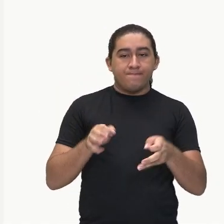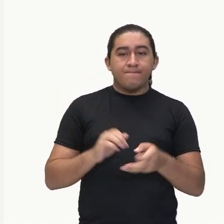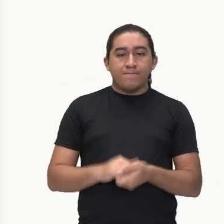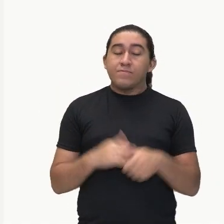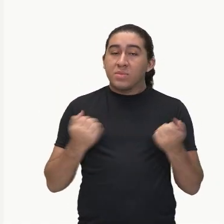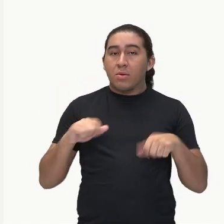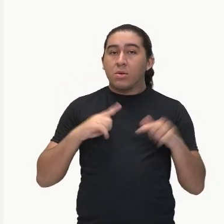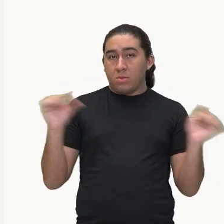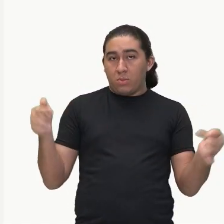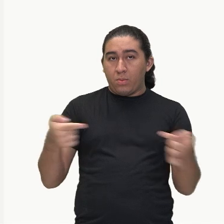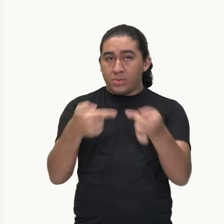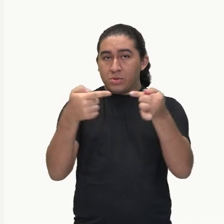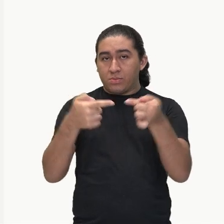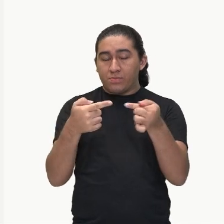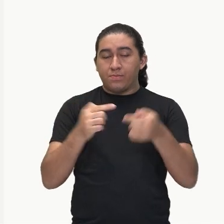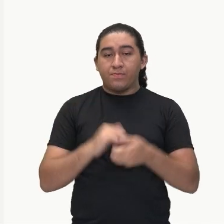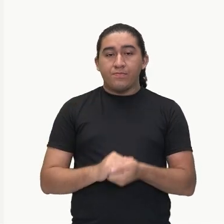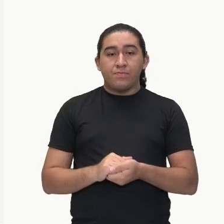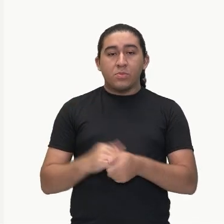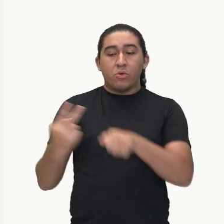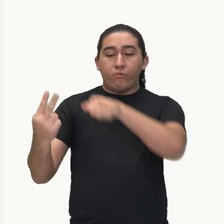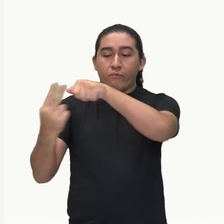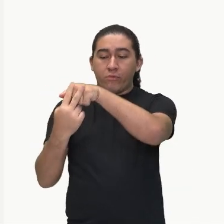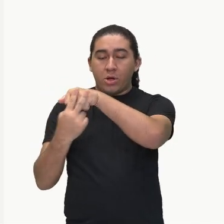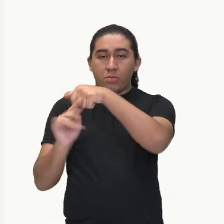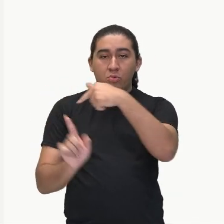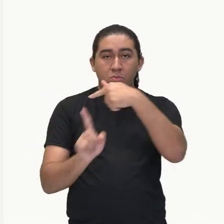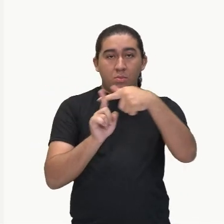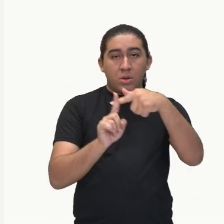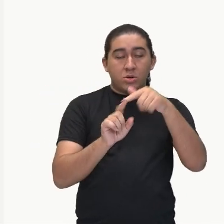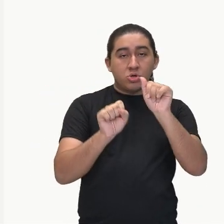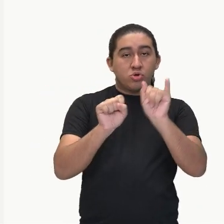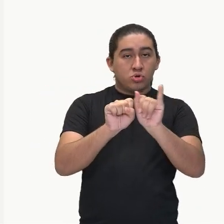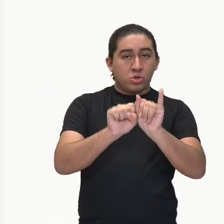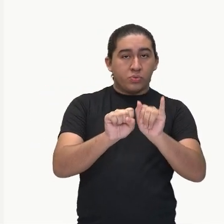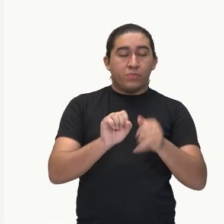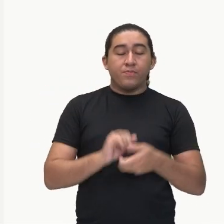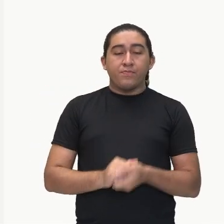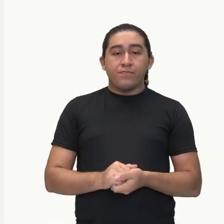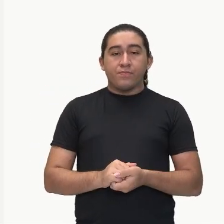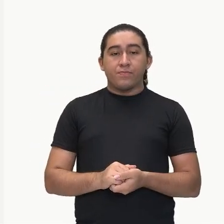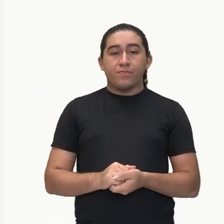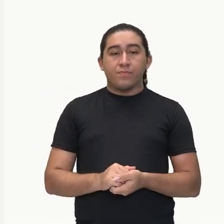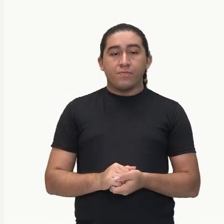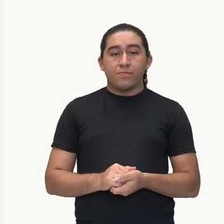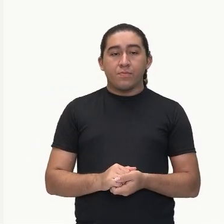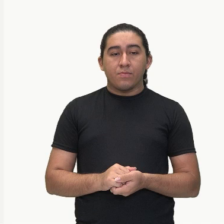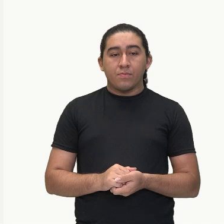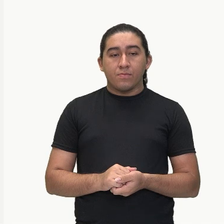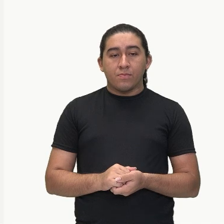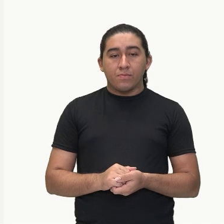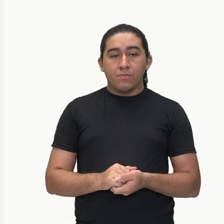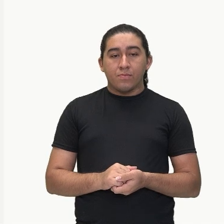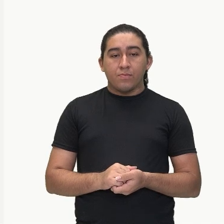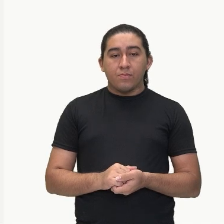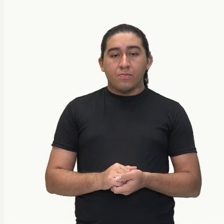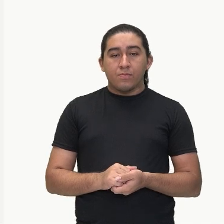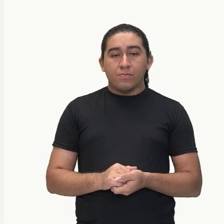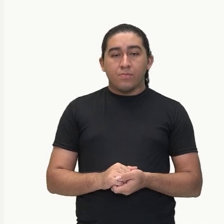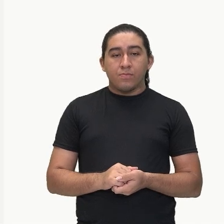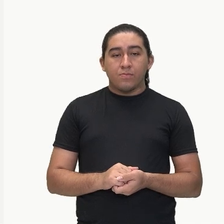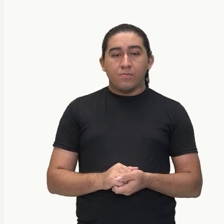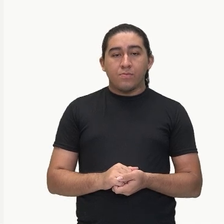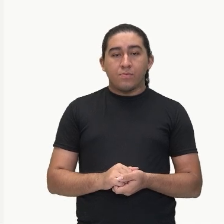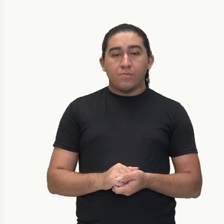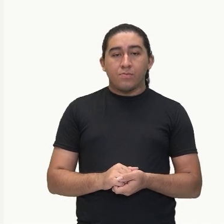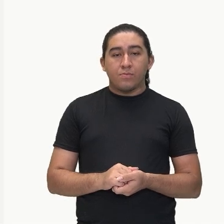haver concordância de verbo com sujeito. Agora, se não tiver esse artigo